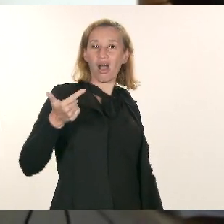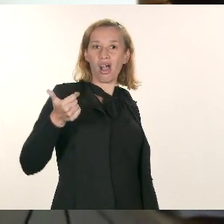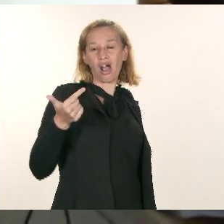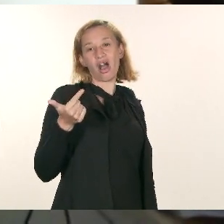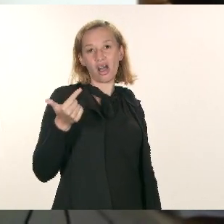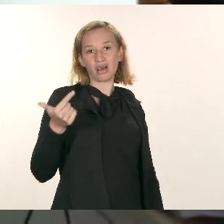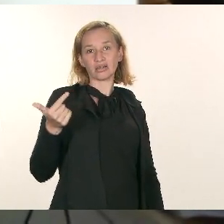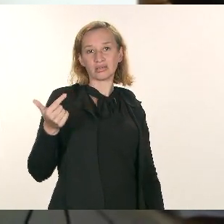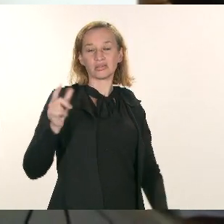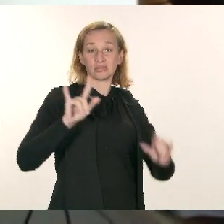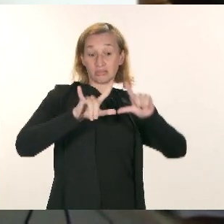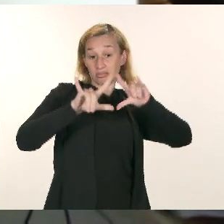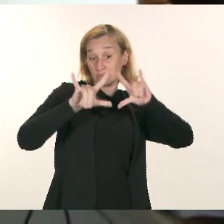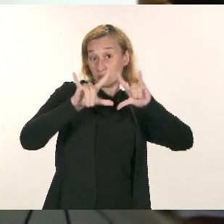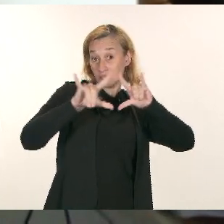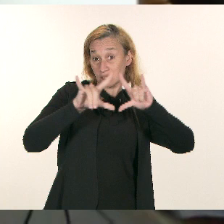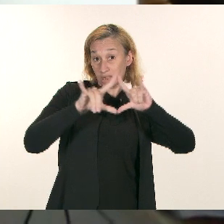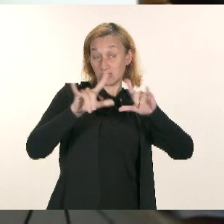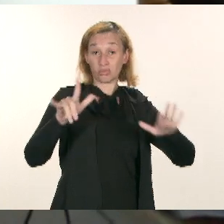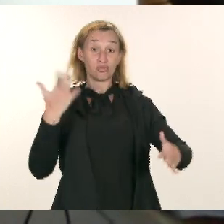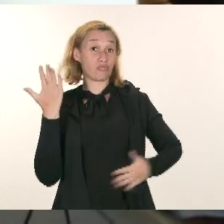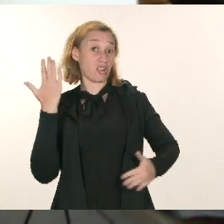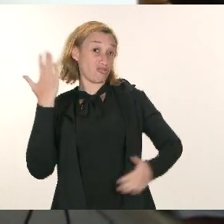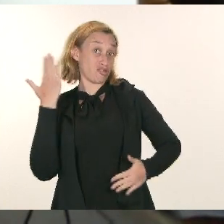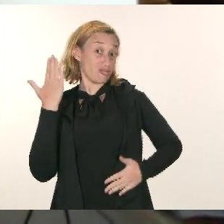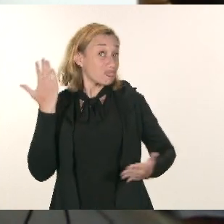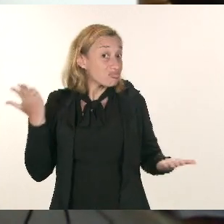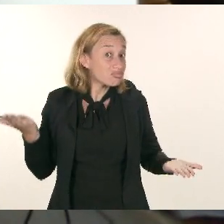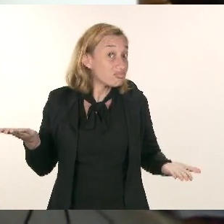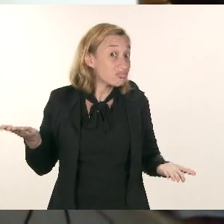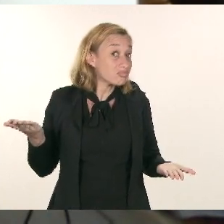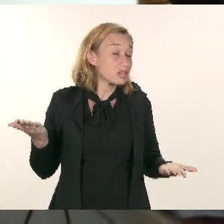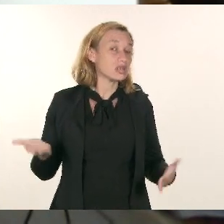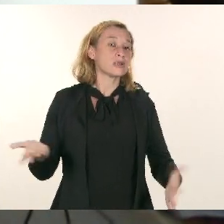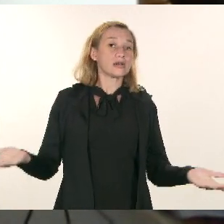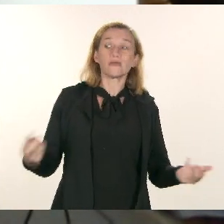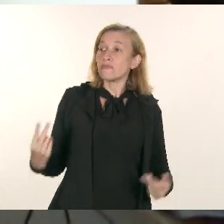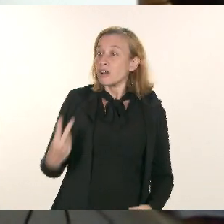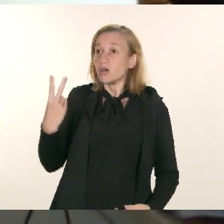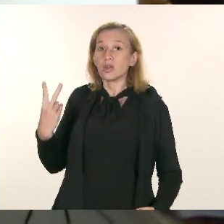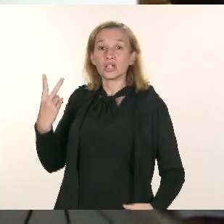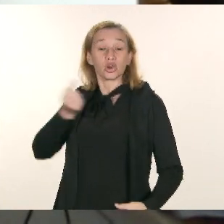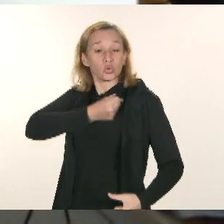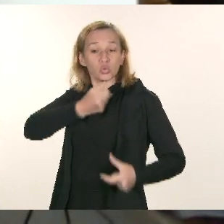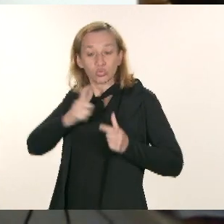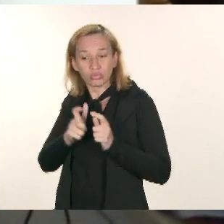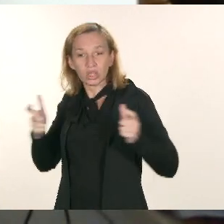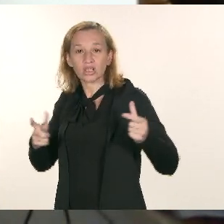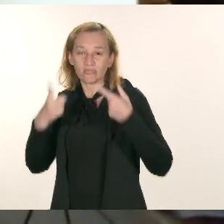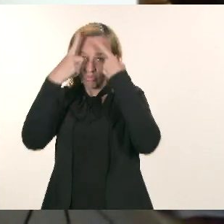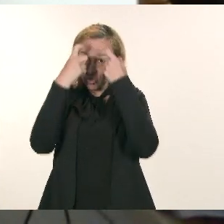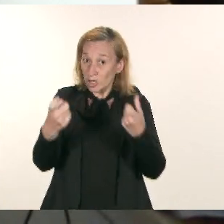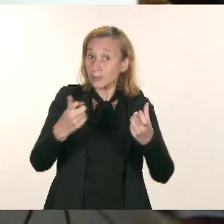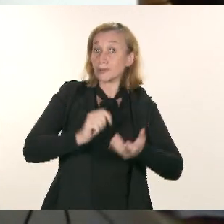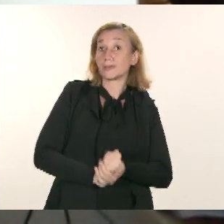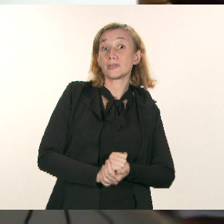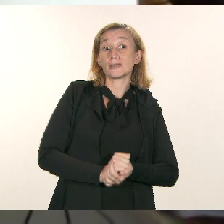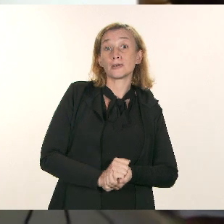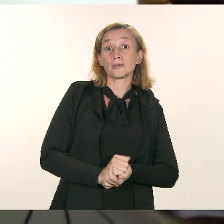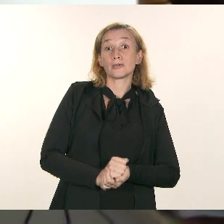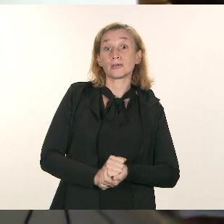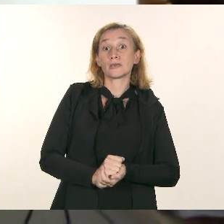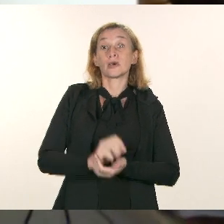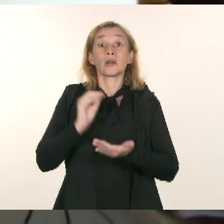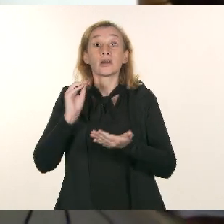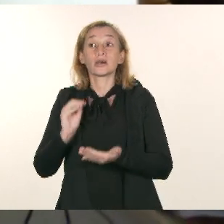são os milicianos e os narcotraficantes, prioriza o aumento da violência, prioriza a